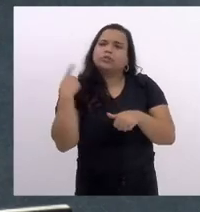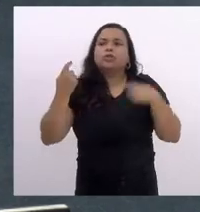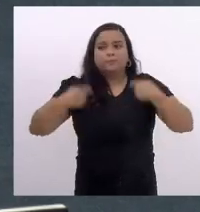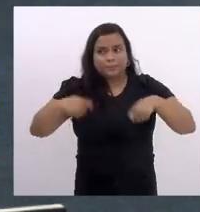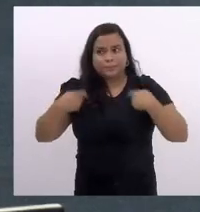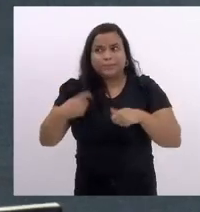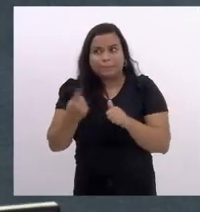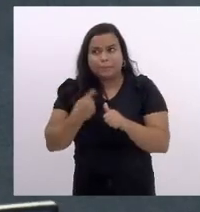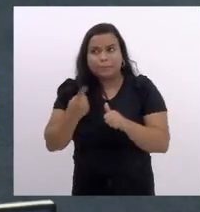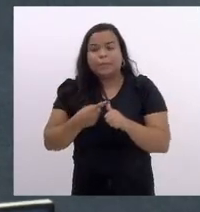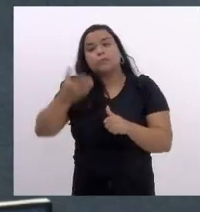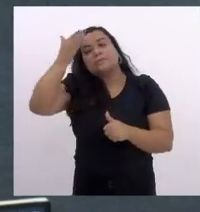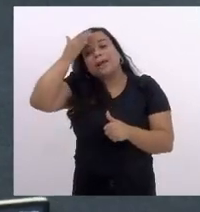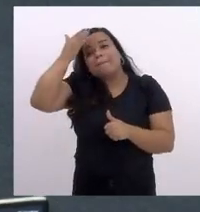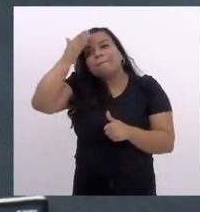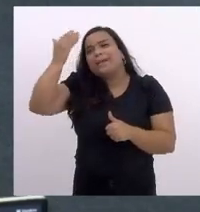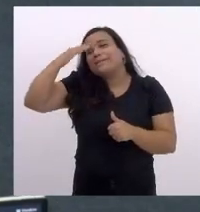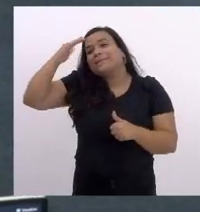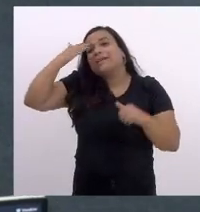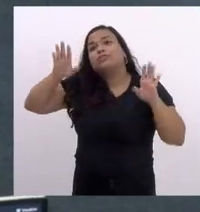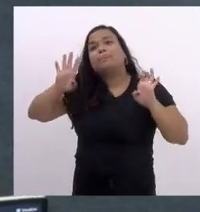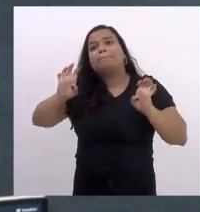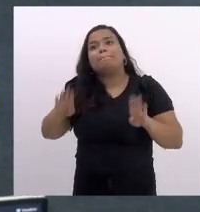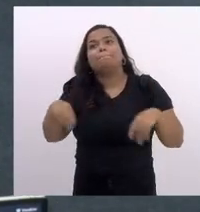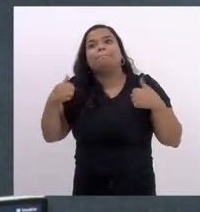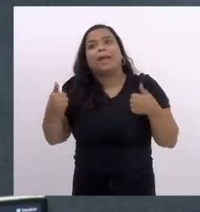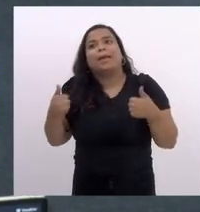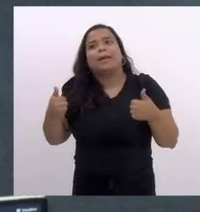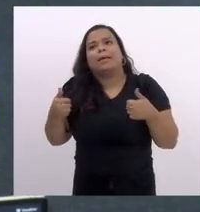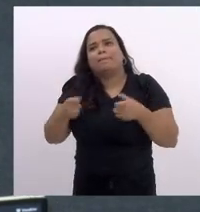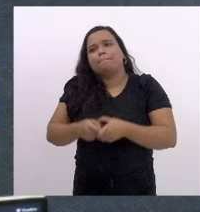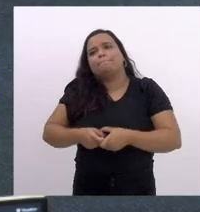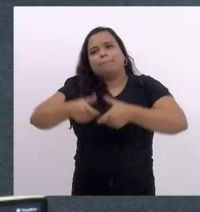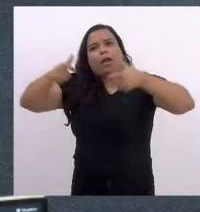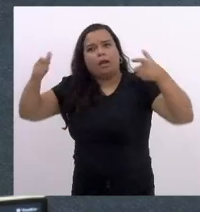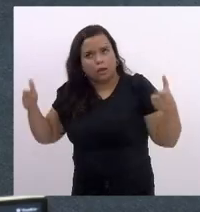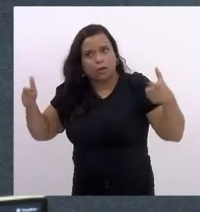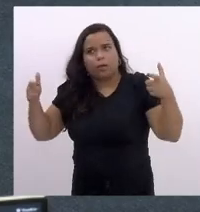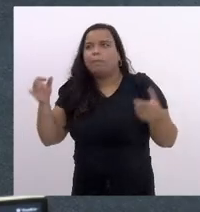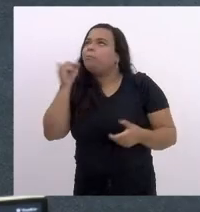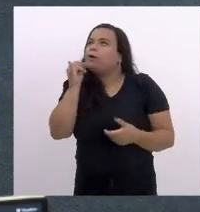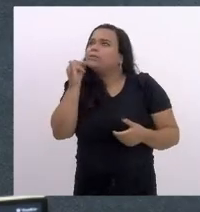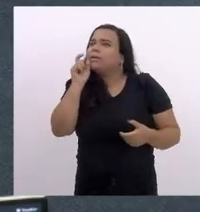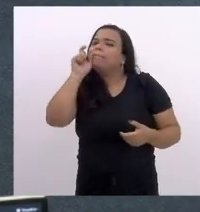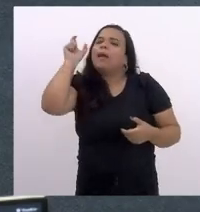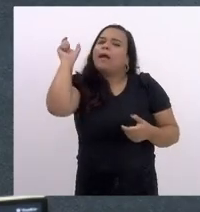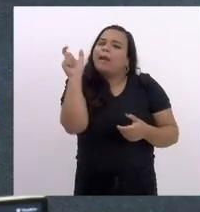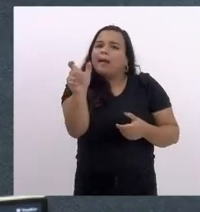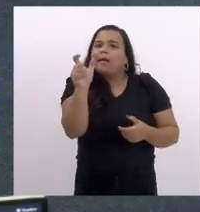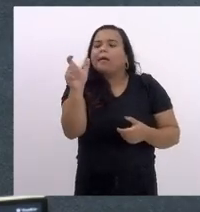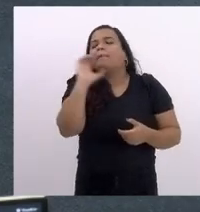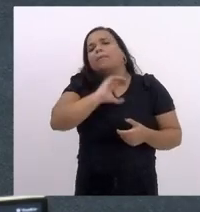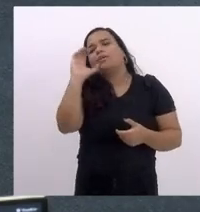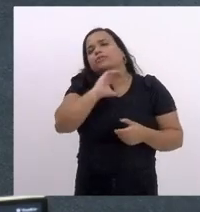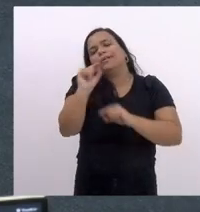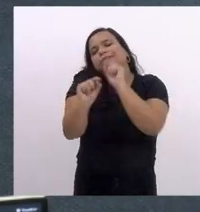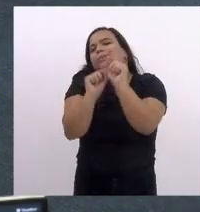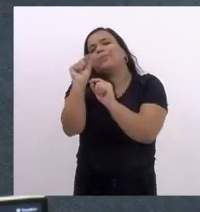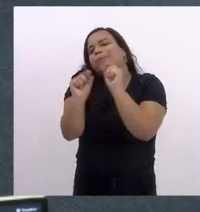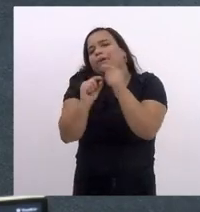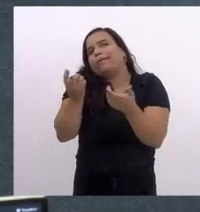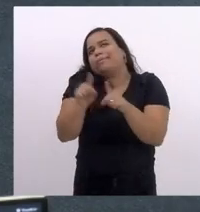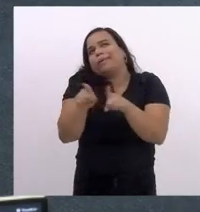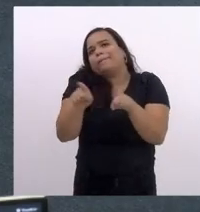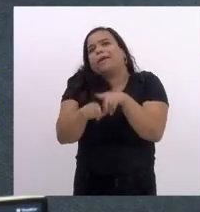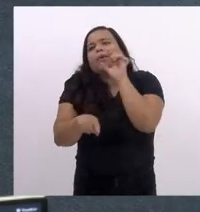colegas, ter um entendimento maior do que é a emergência. E o que cada